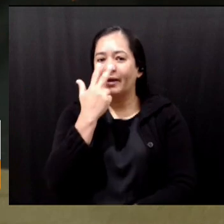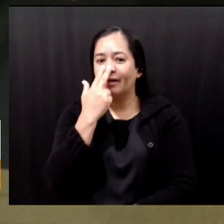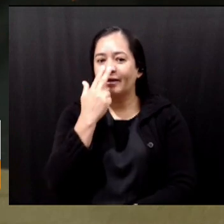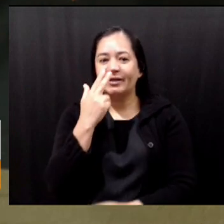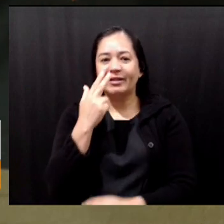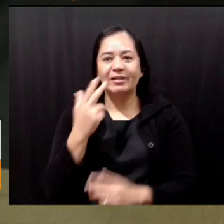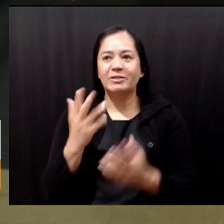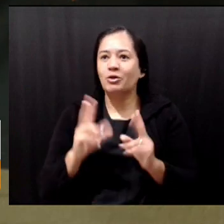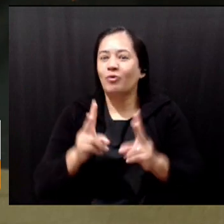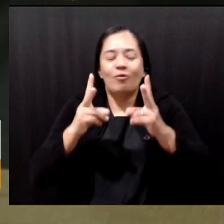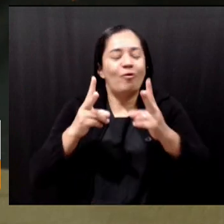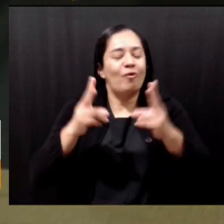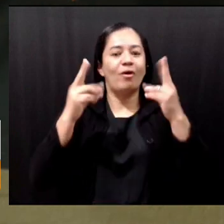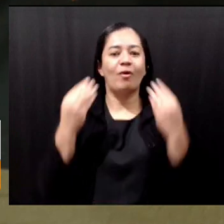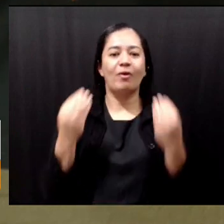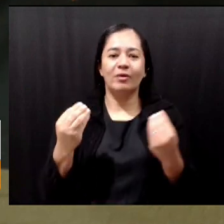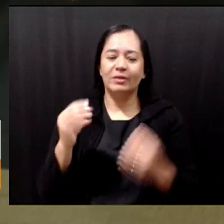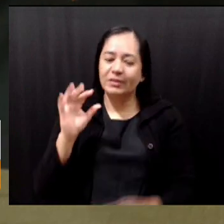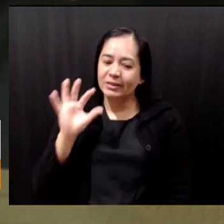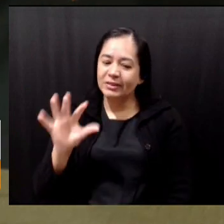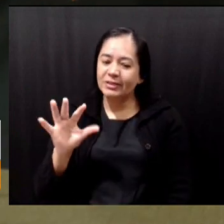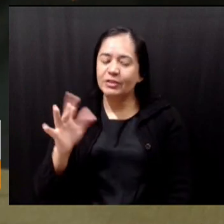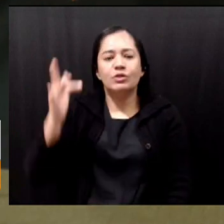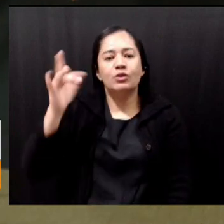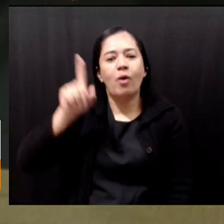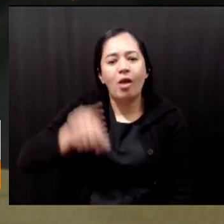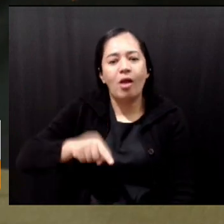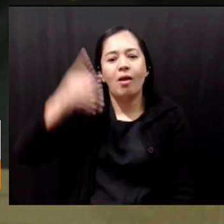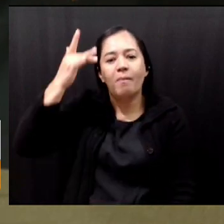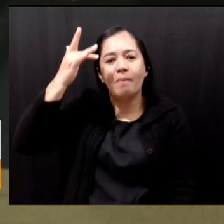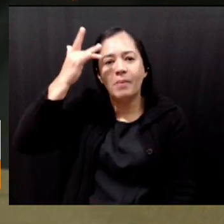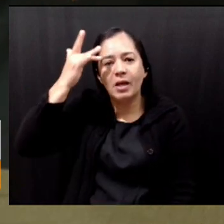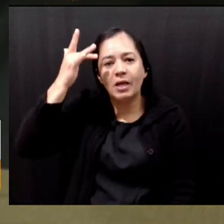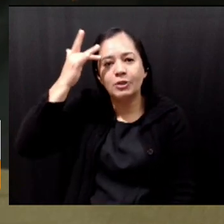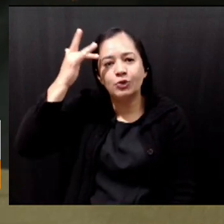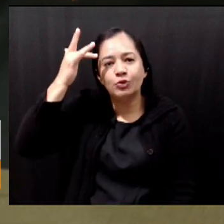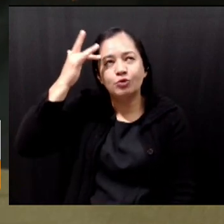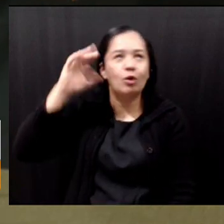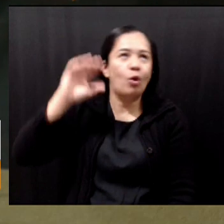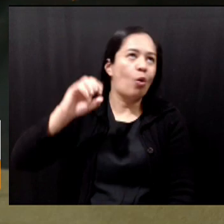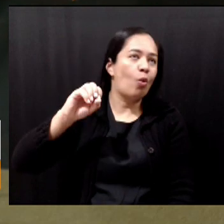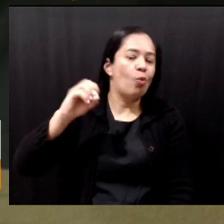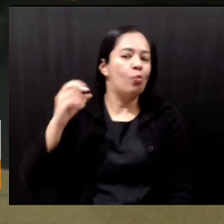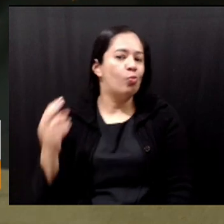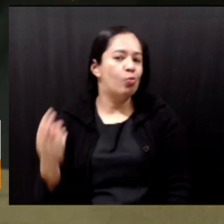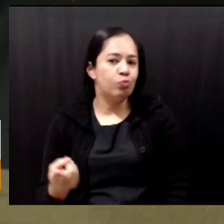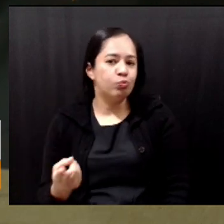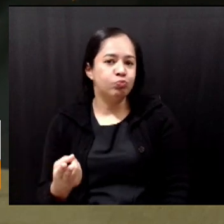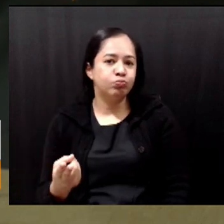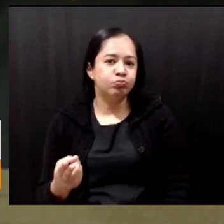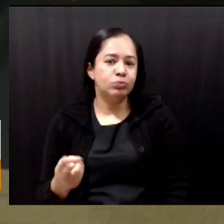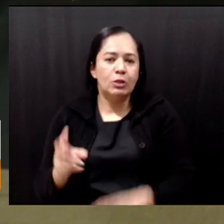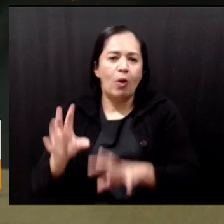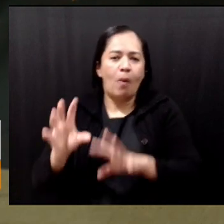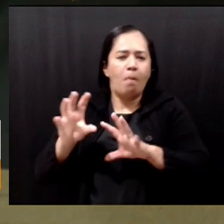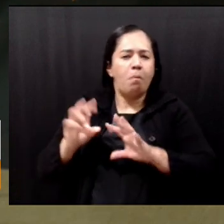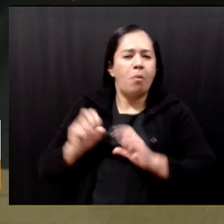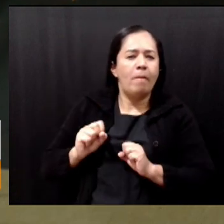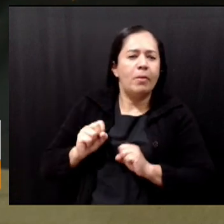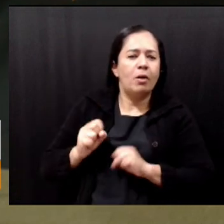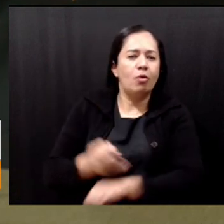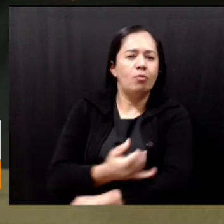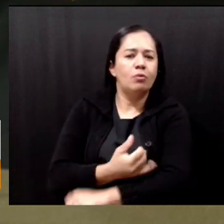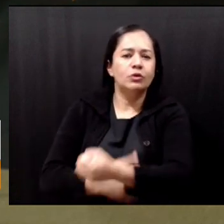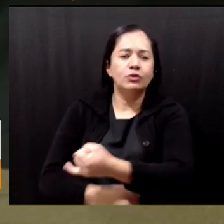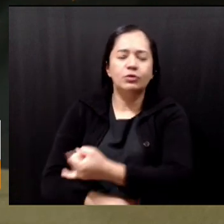aí, isso é maturidade ou isso é um apego emocional? Como que vocês